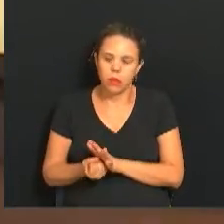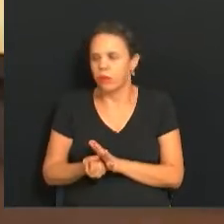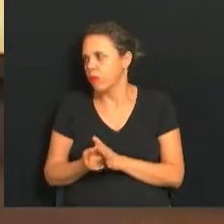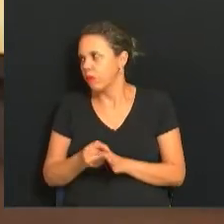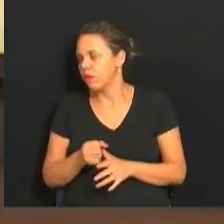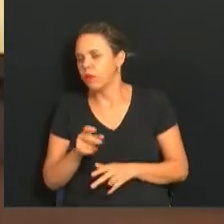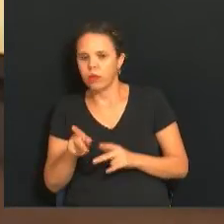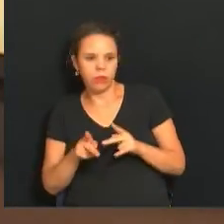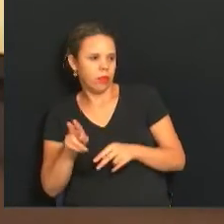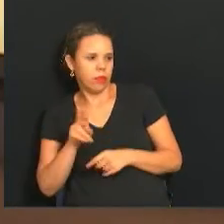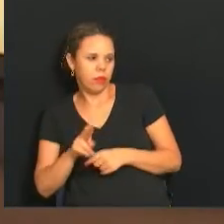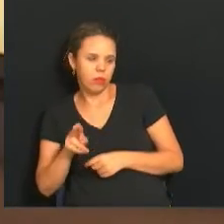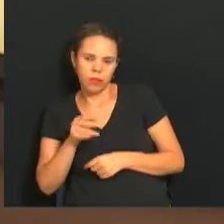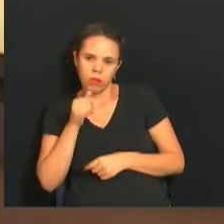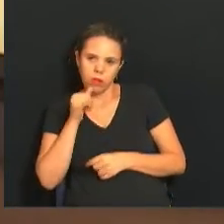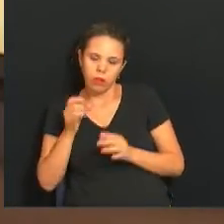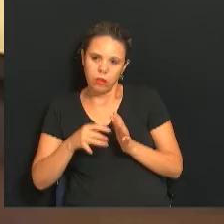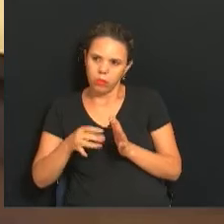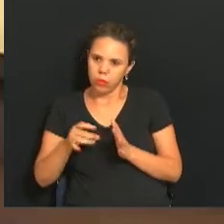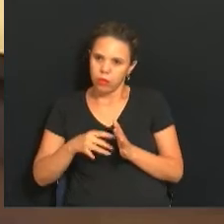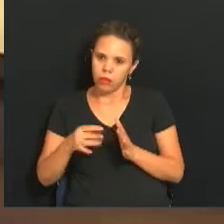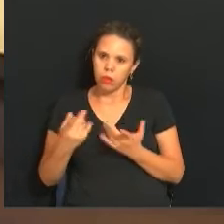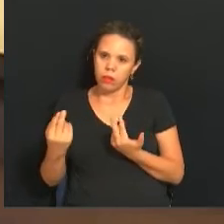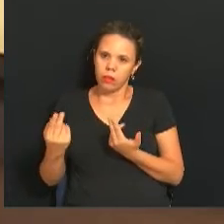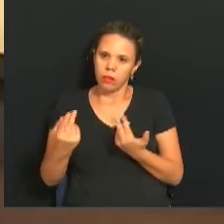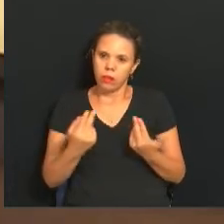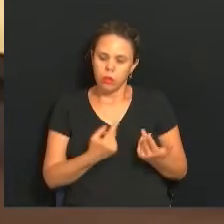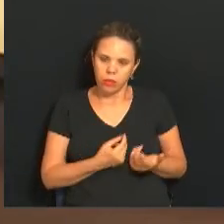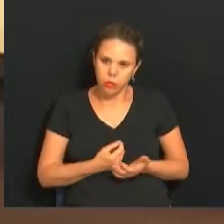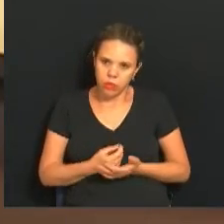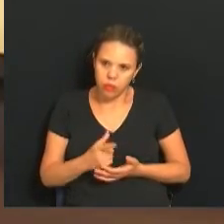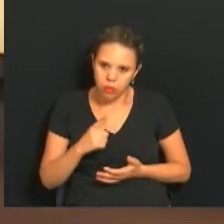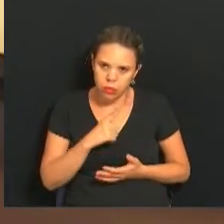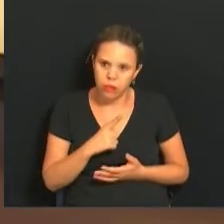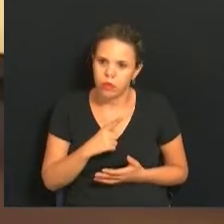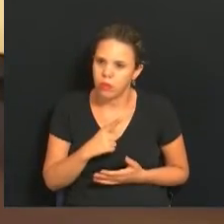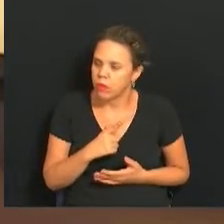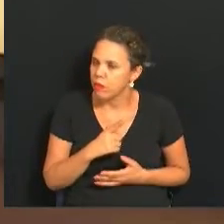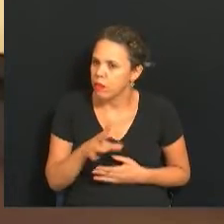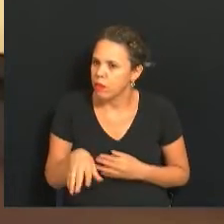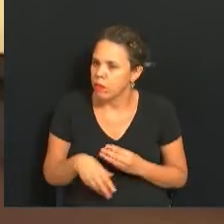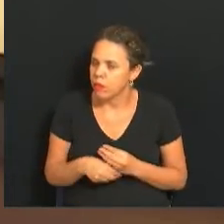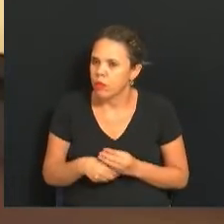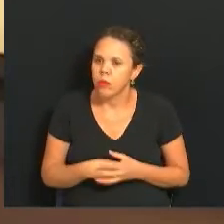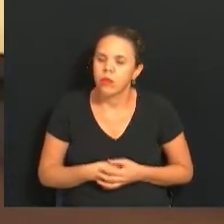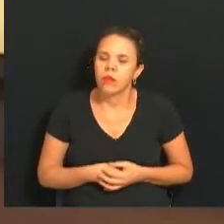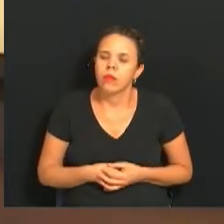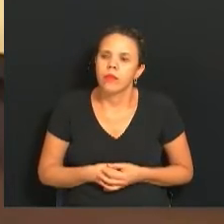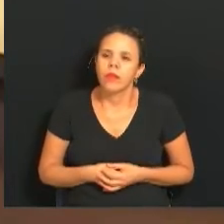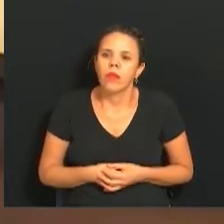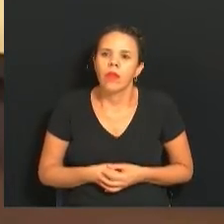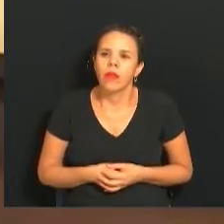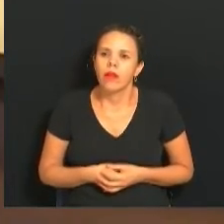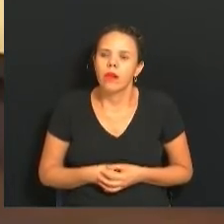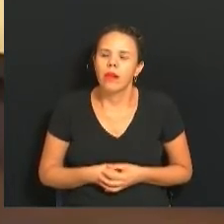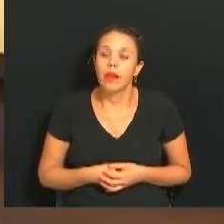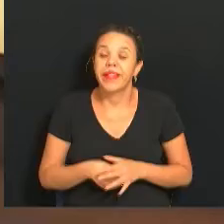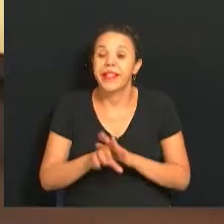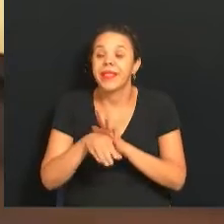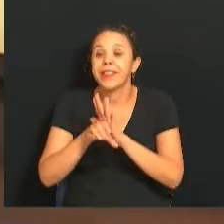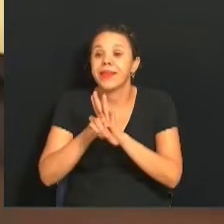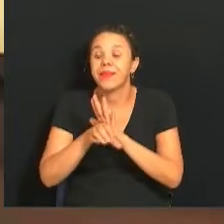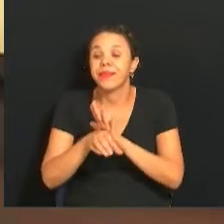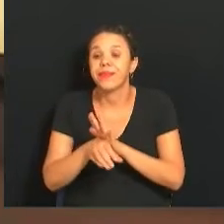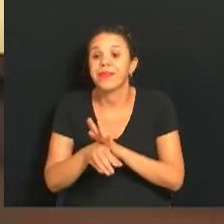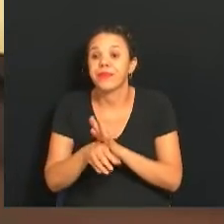a serem propostos na vitrine, como também nos elementos que ela vai ter inseridos, contextualizados nesse conceito de